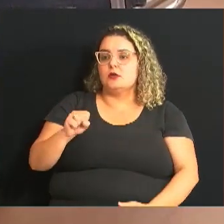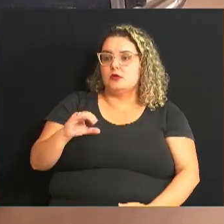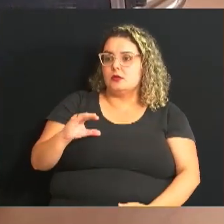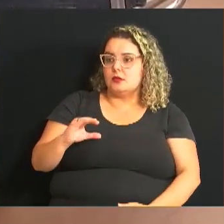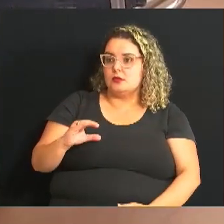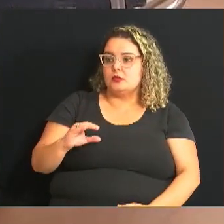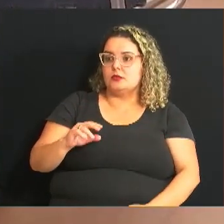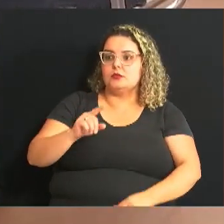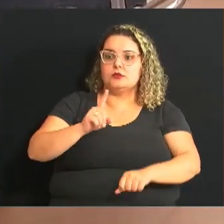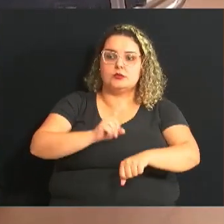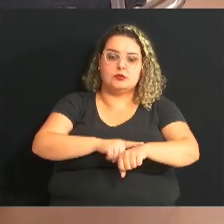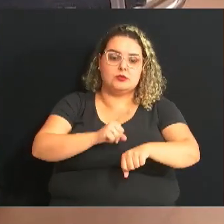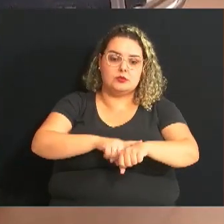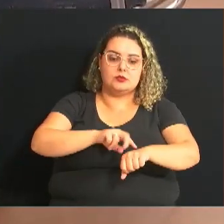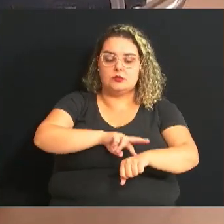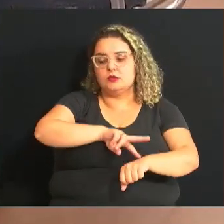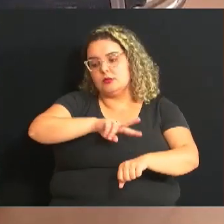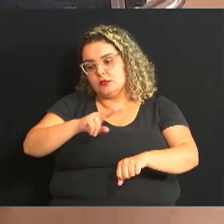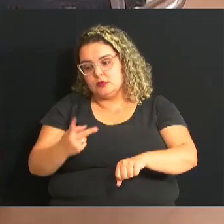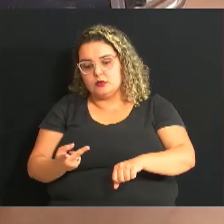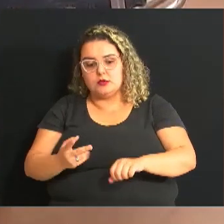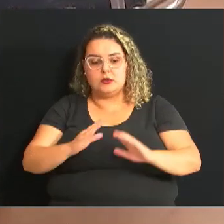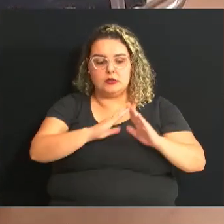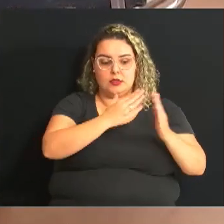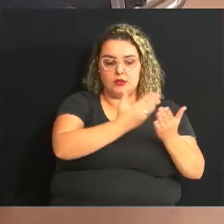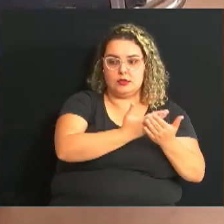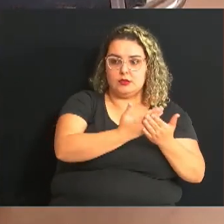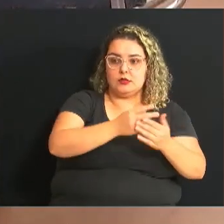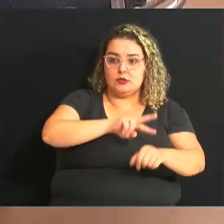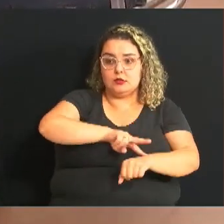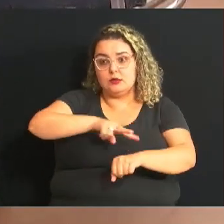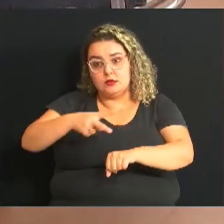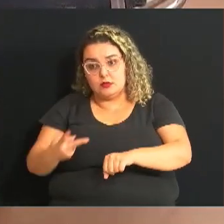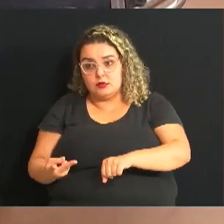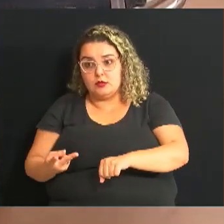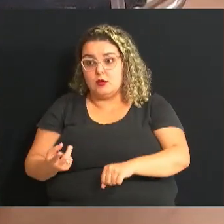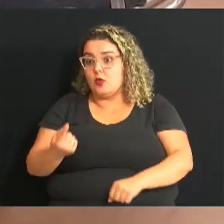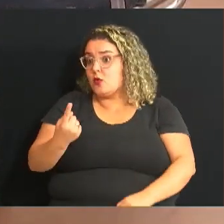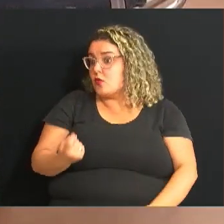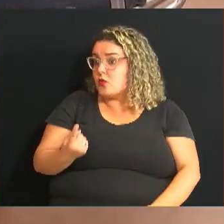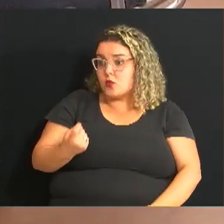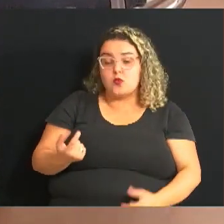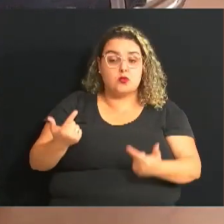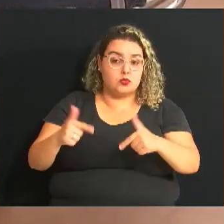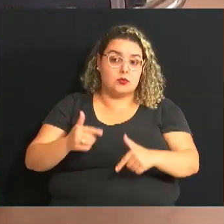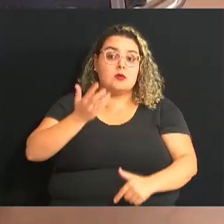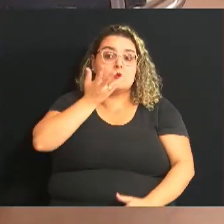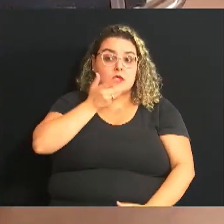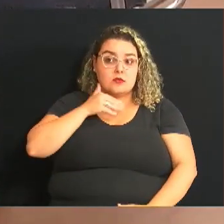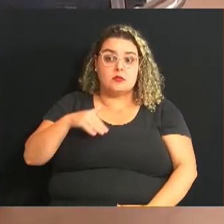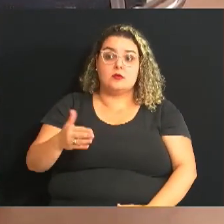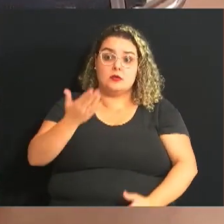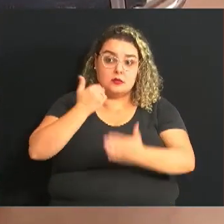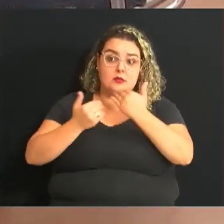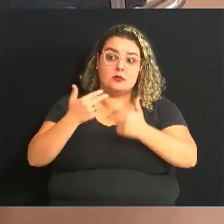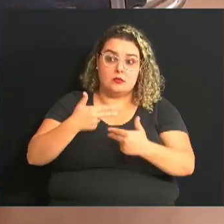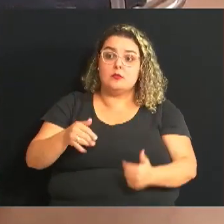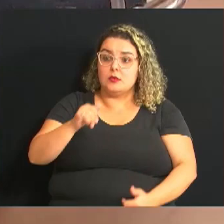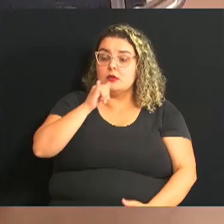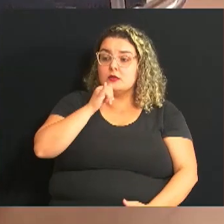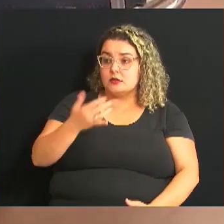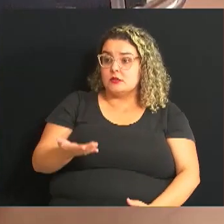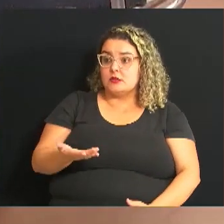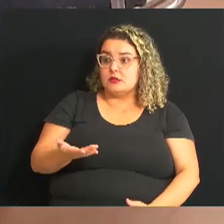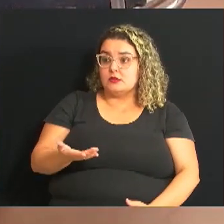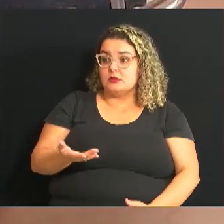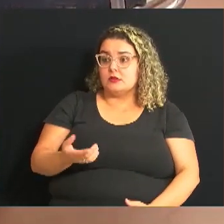que lá e na escola acaba sendo praticamente o único lugar que essas crianças têm um alimento, por exemplo. Então,